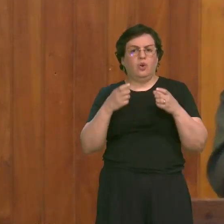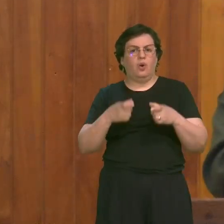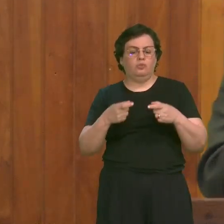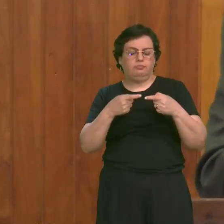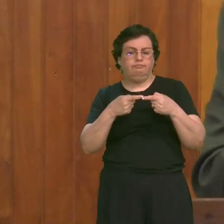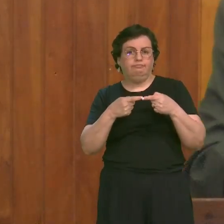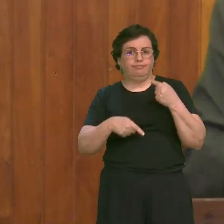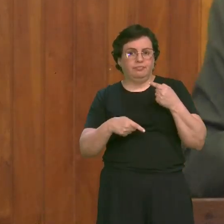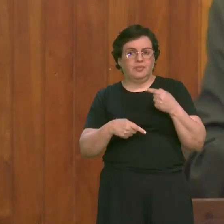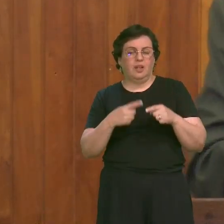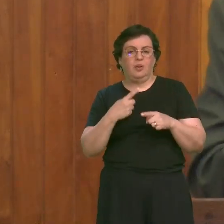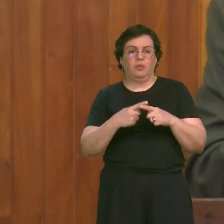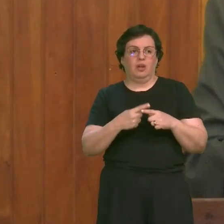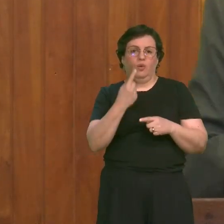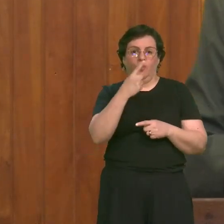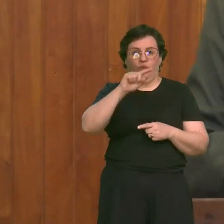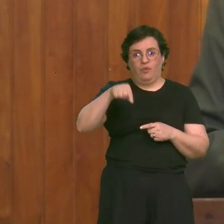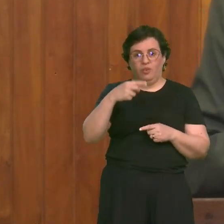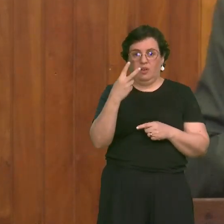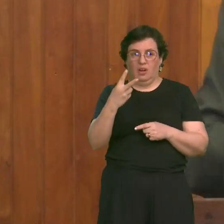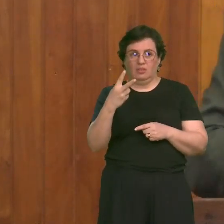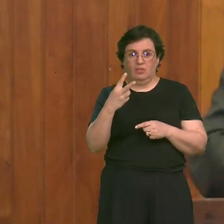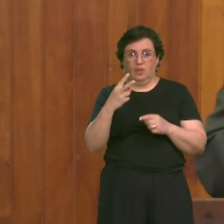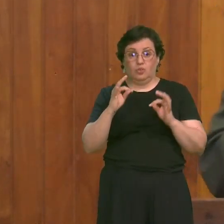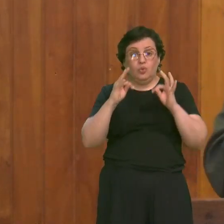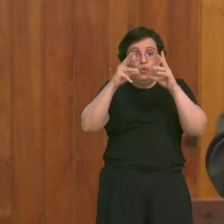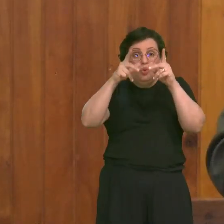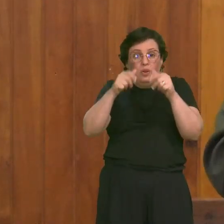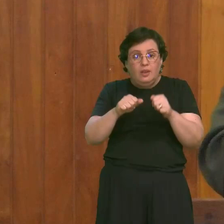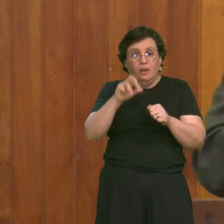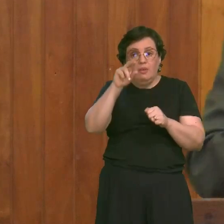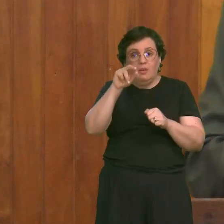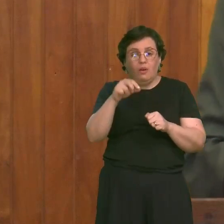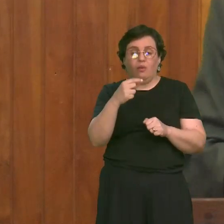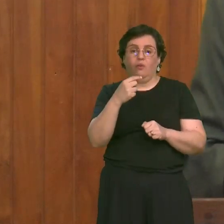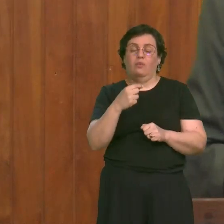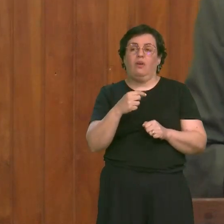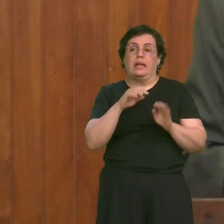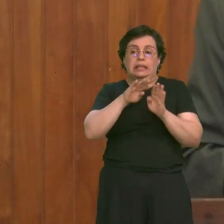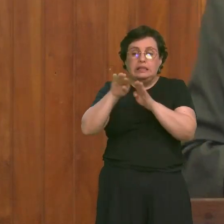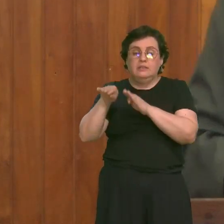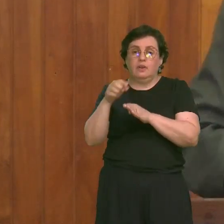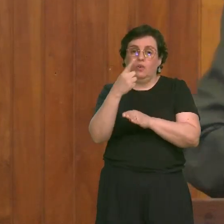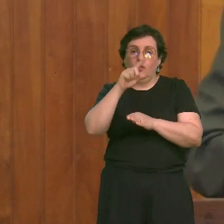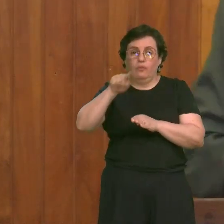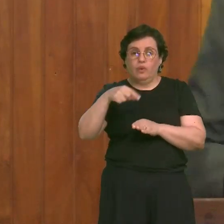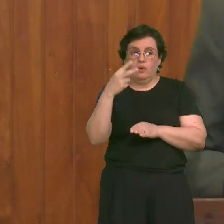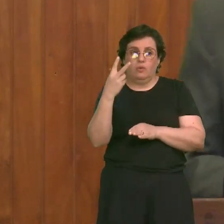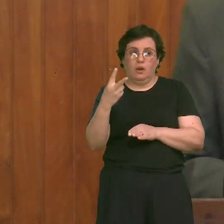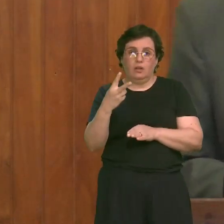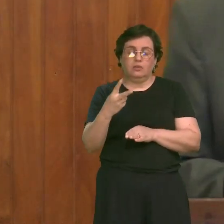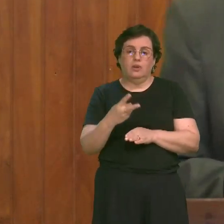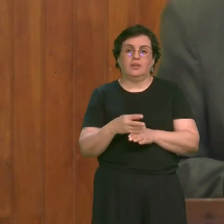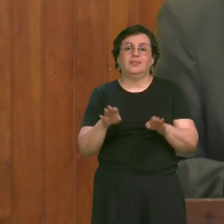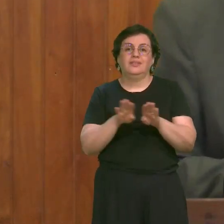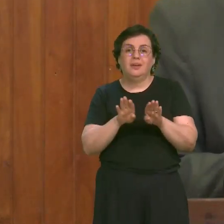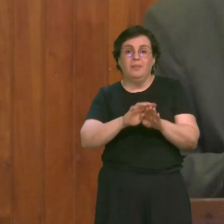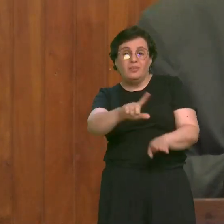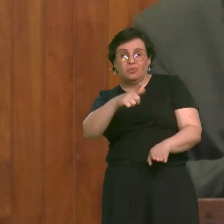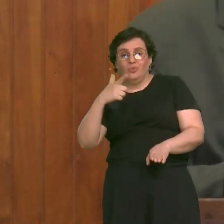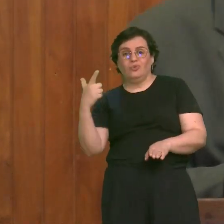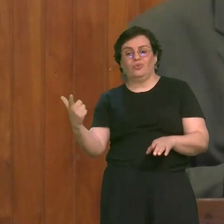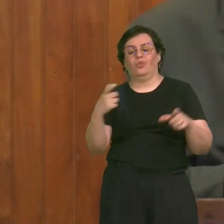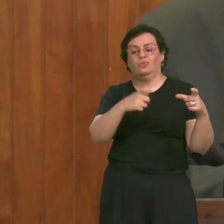é que 1,2 sobre o orçamento geral seria como reservar 1,2 do orçamento que tá no DAE